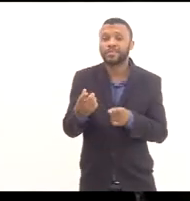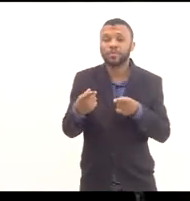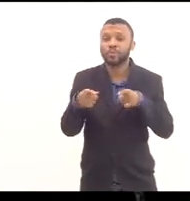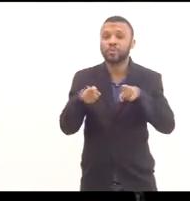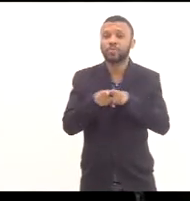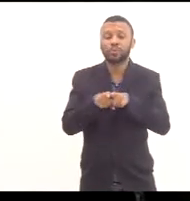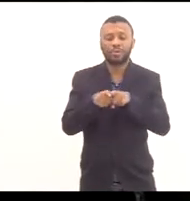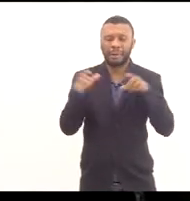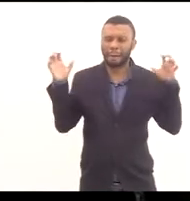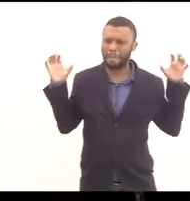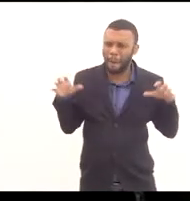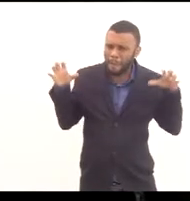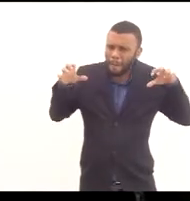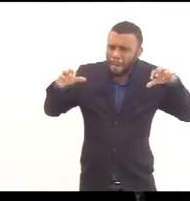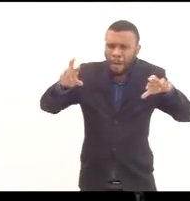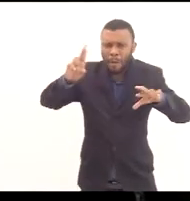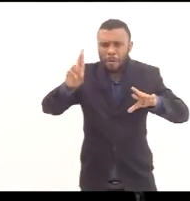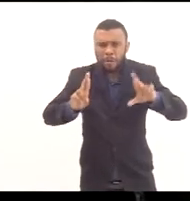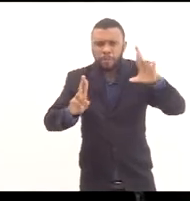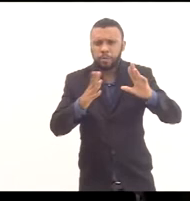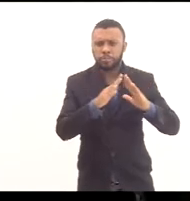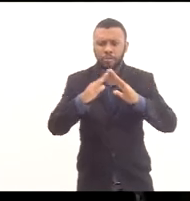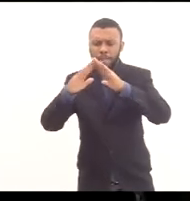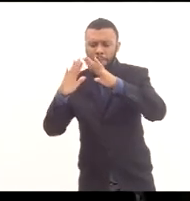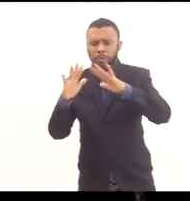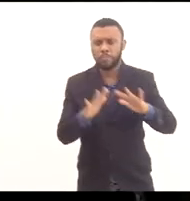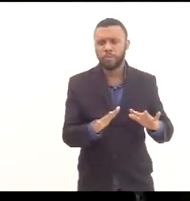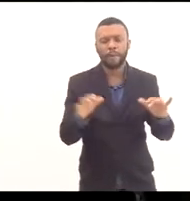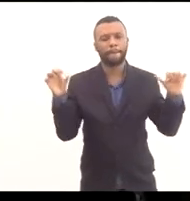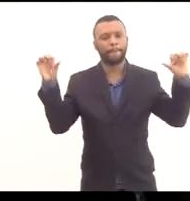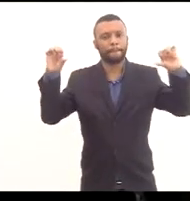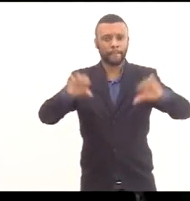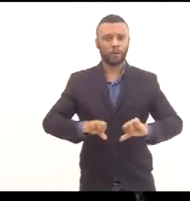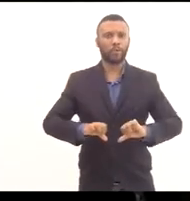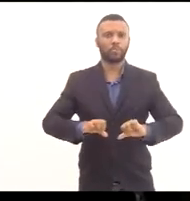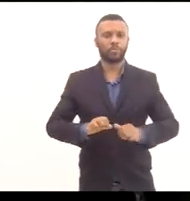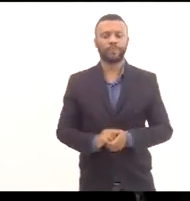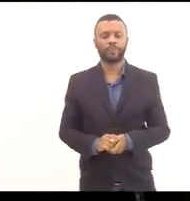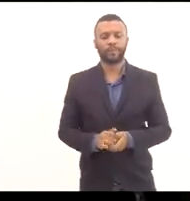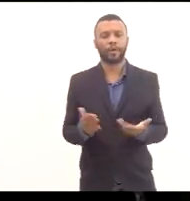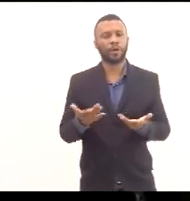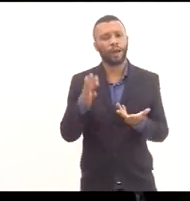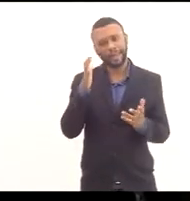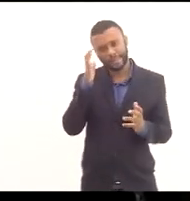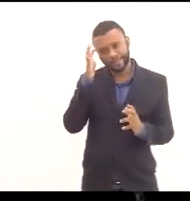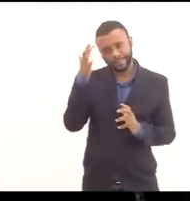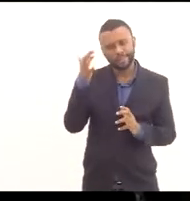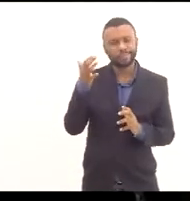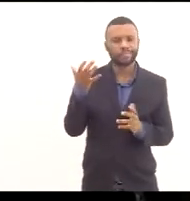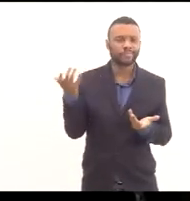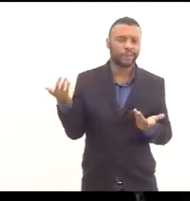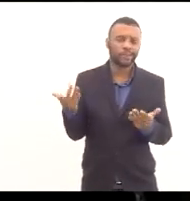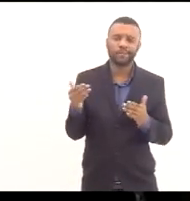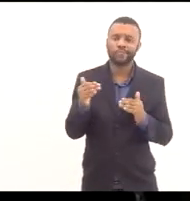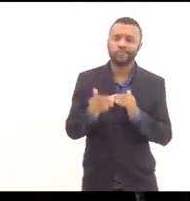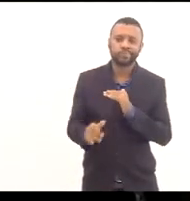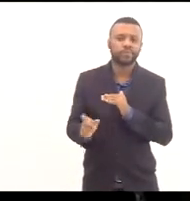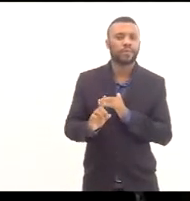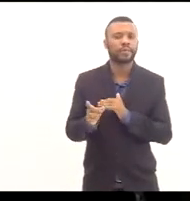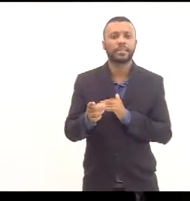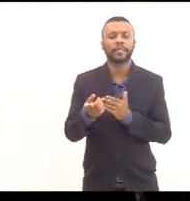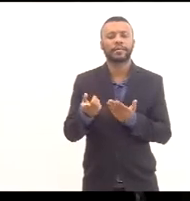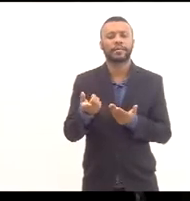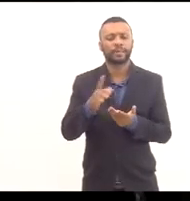dois eventos de chuvas Então essa situação agora foi deferida se sequestro E aí funciona